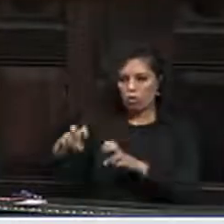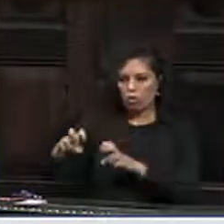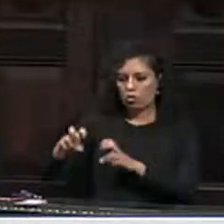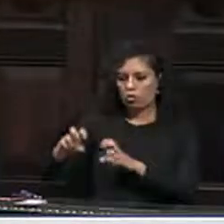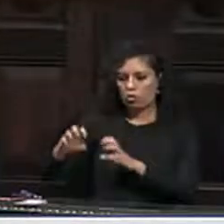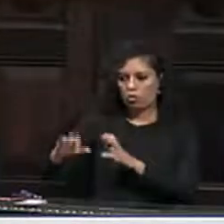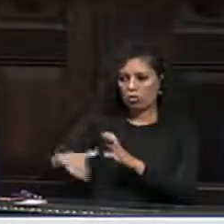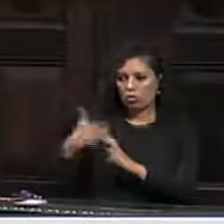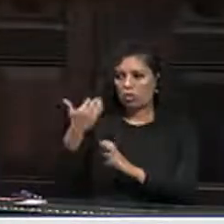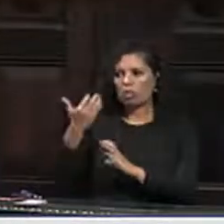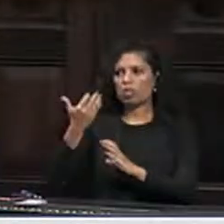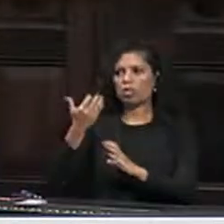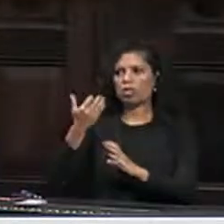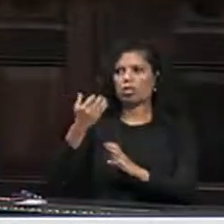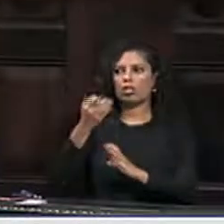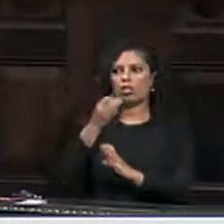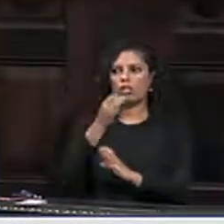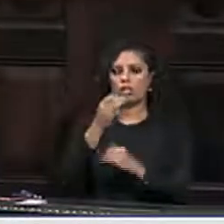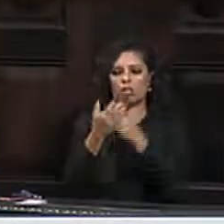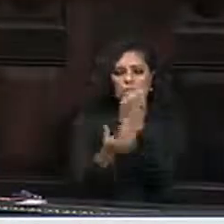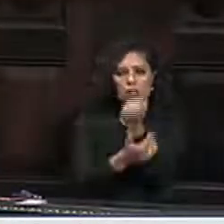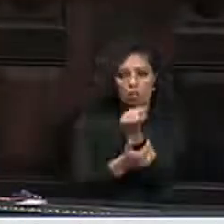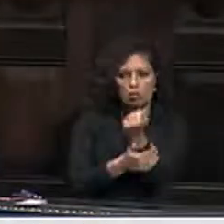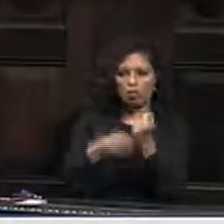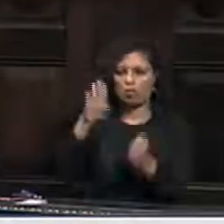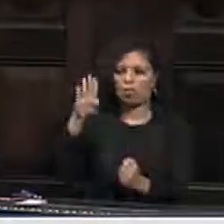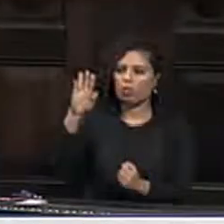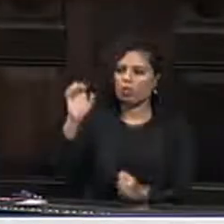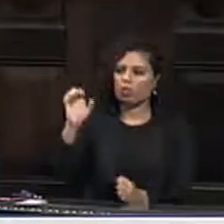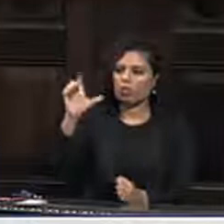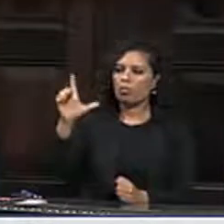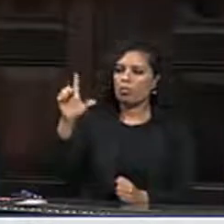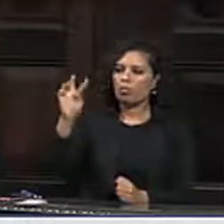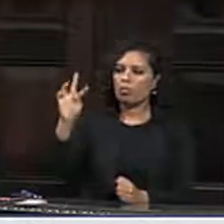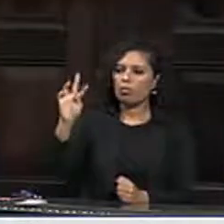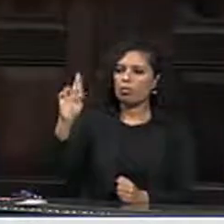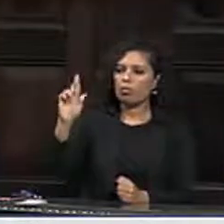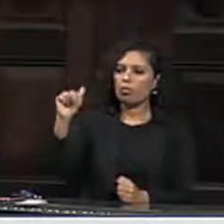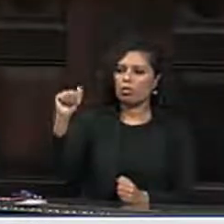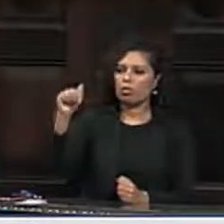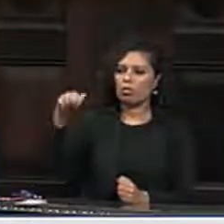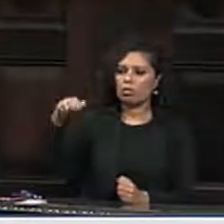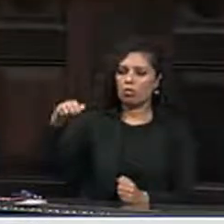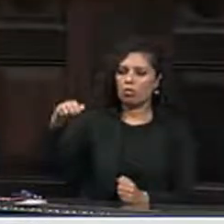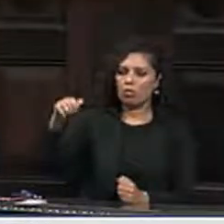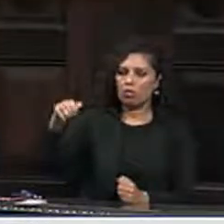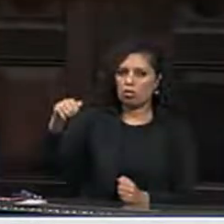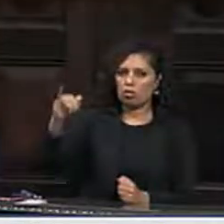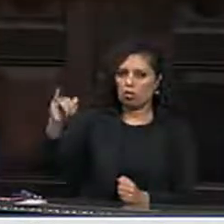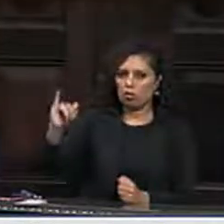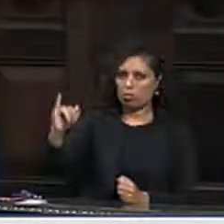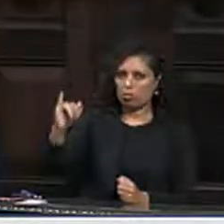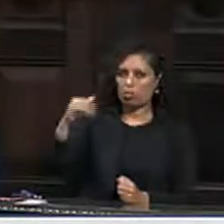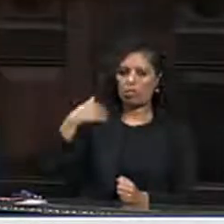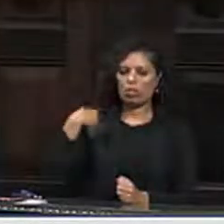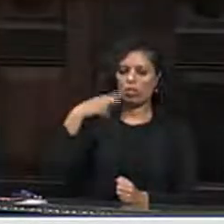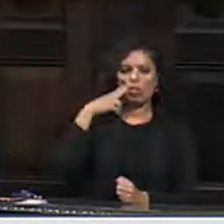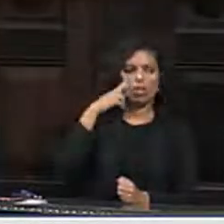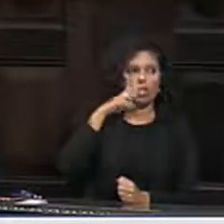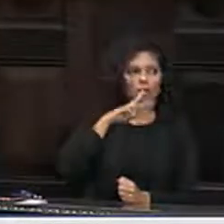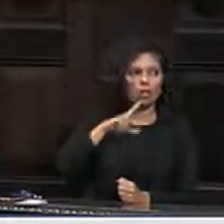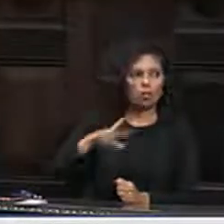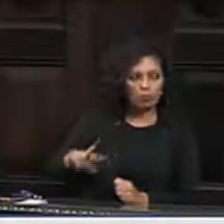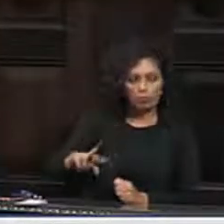começou o projeto das UPPs, eu subi aqui por diversas vezes para dizer que